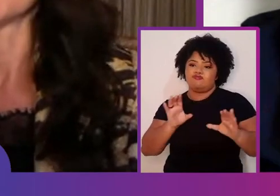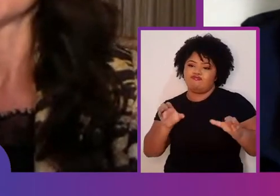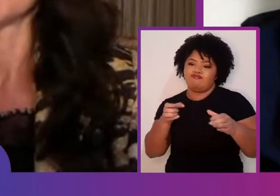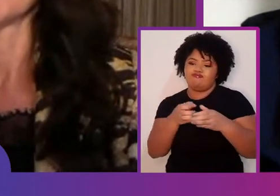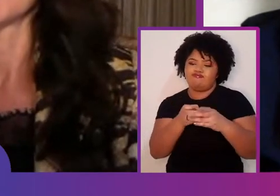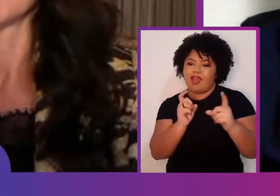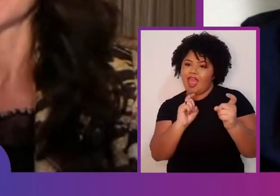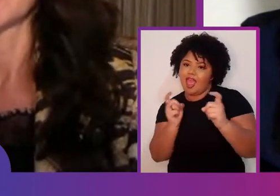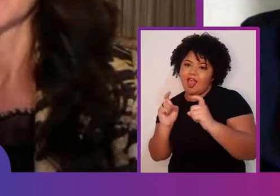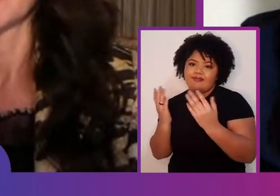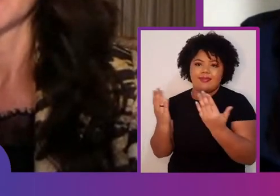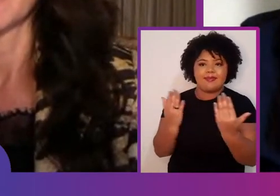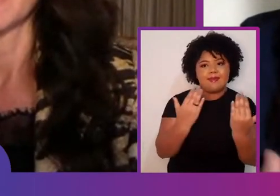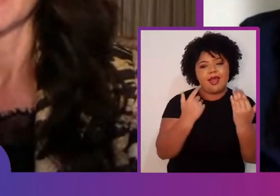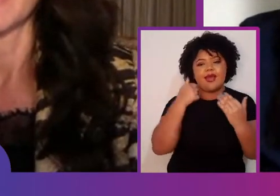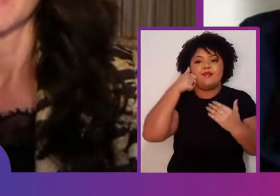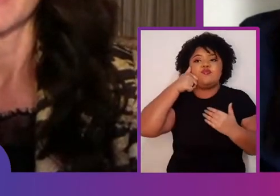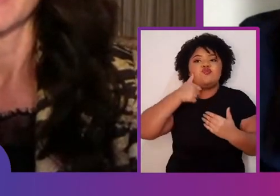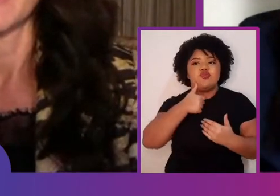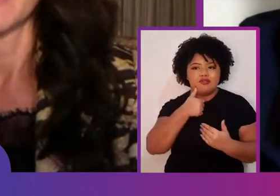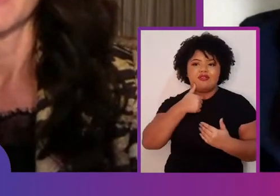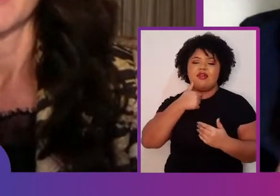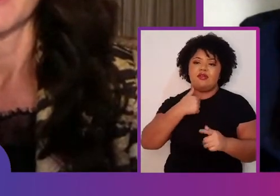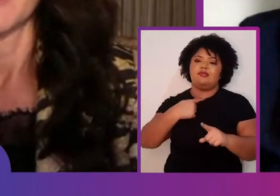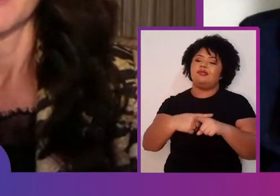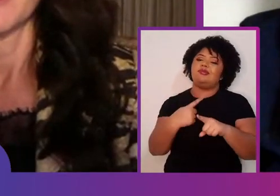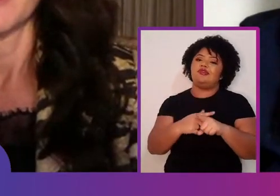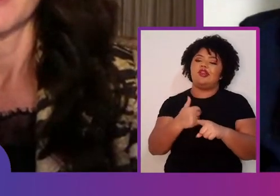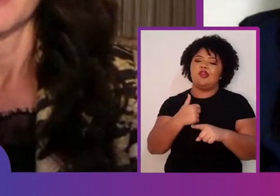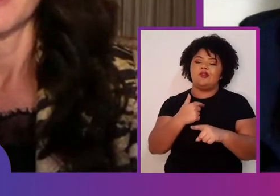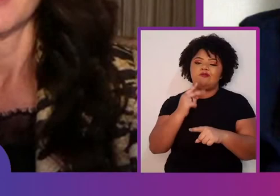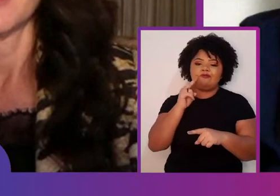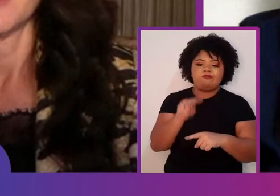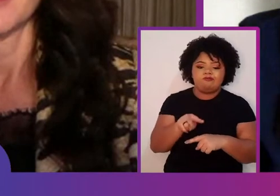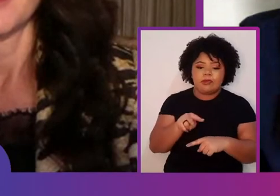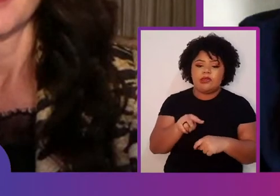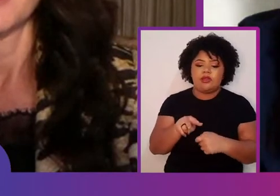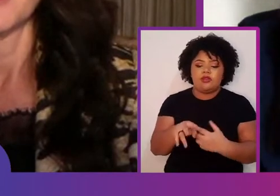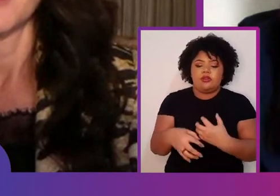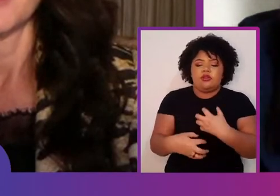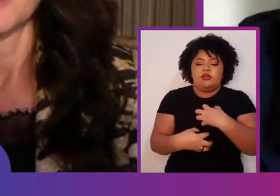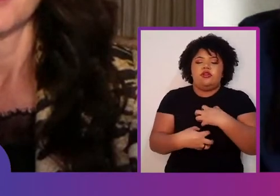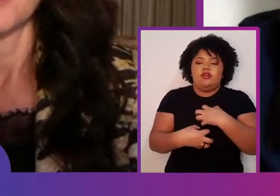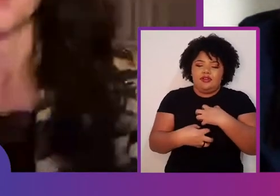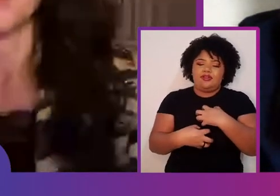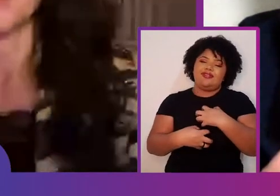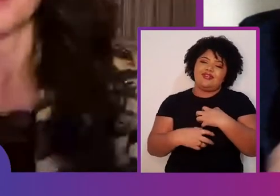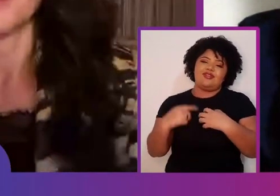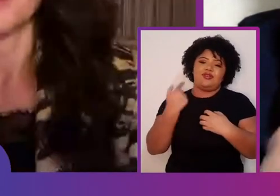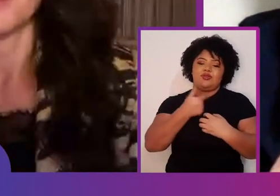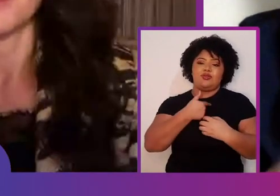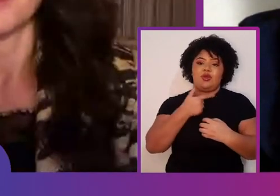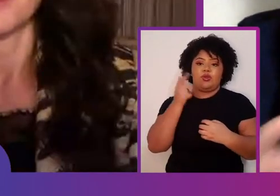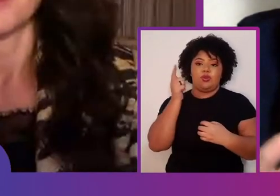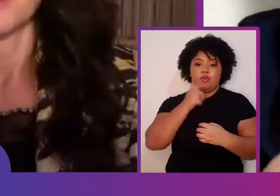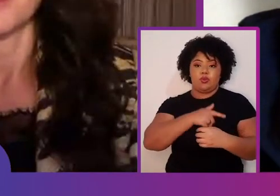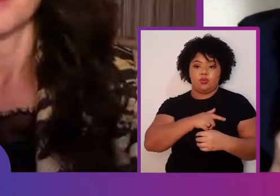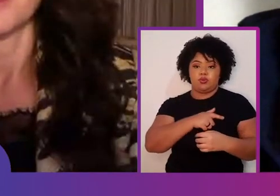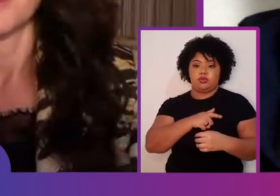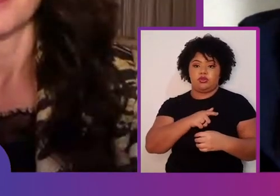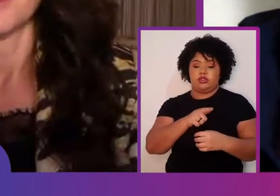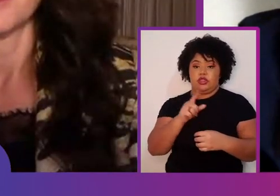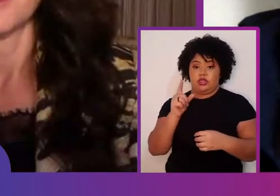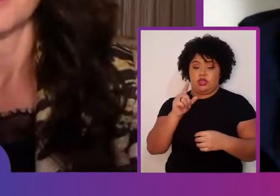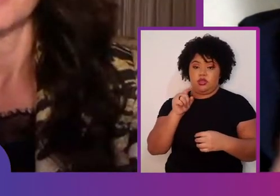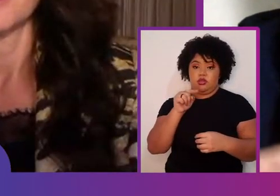revolucionar a sociedade que a gente vive, porque eu sinto que o grande mecanismo para a gente corrigir os